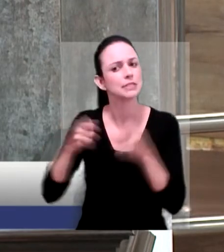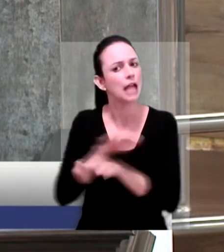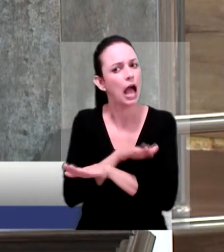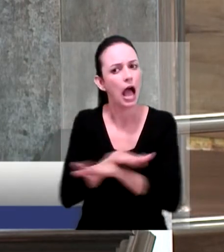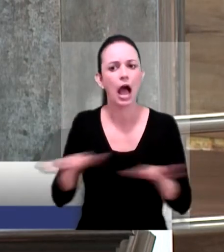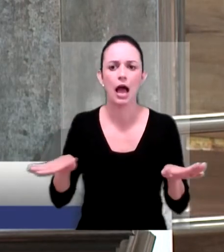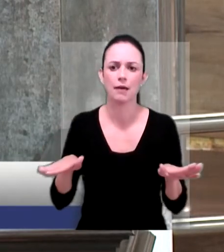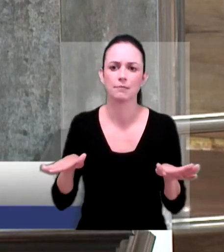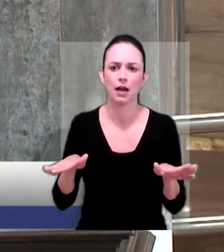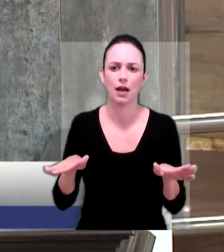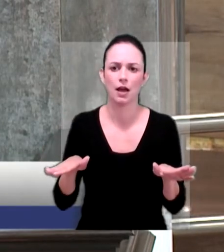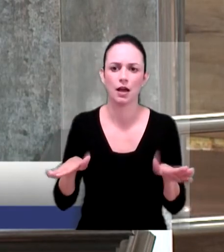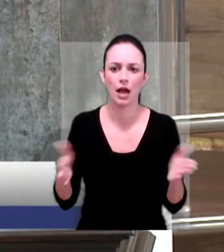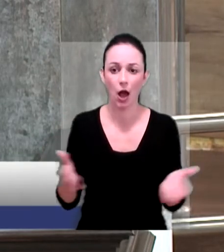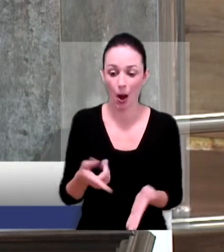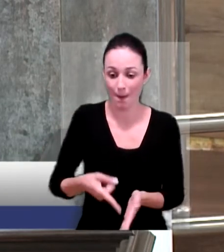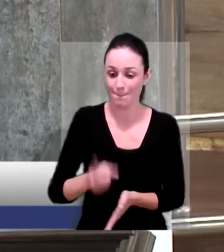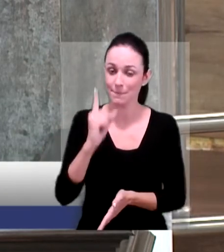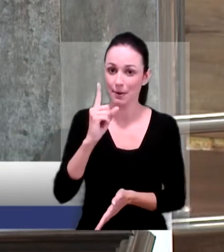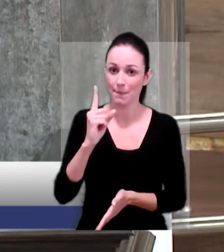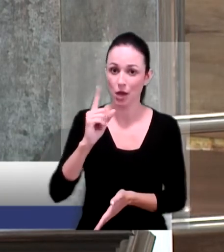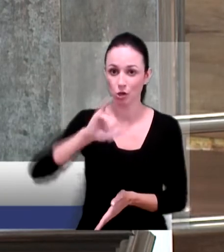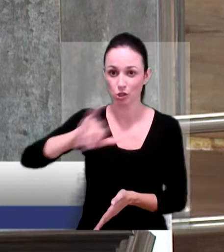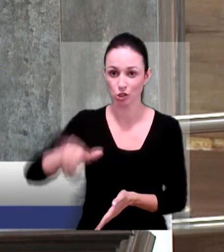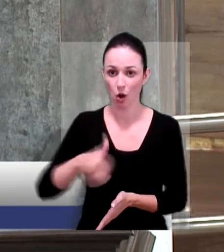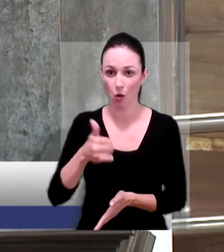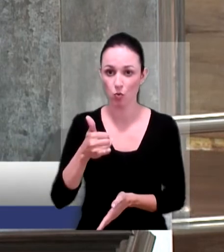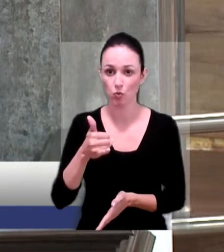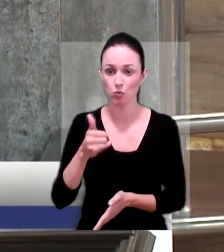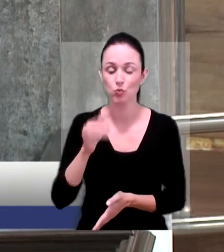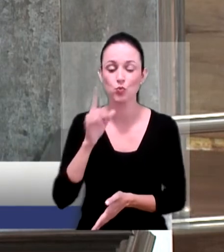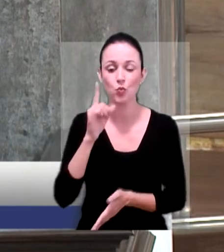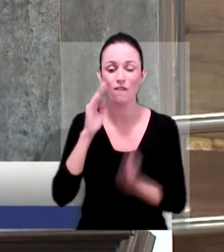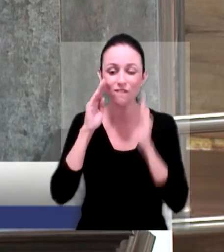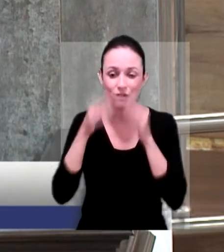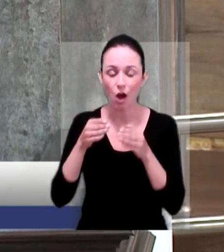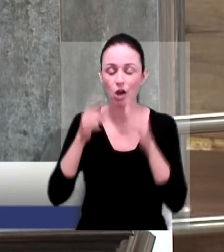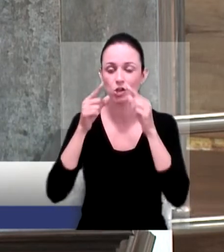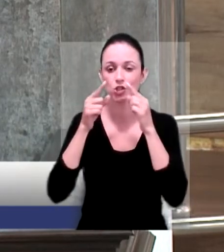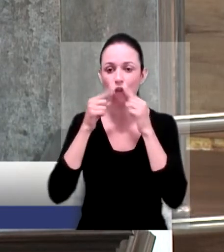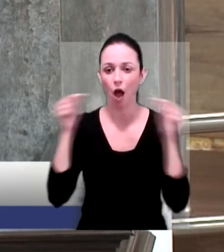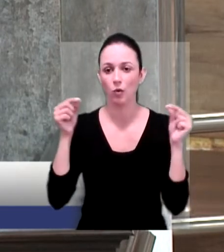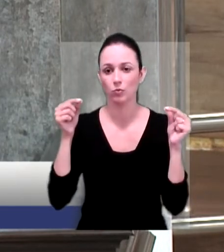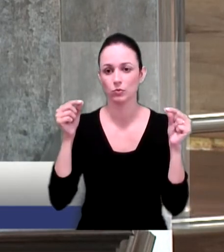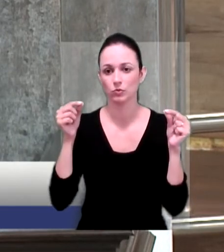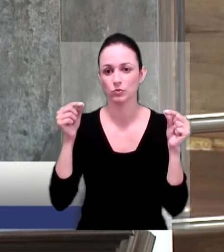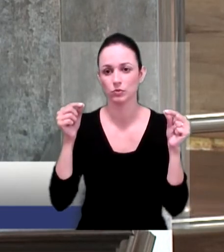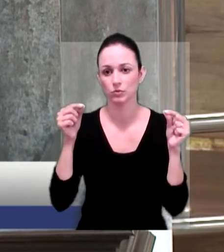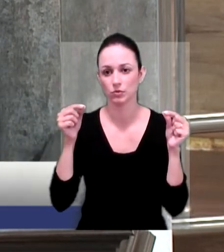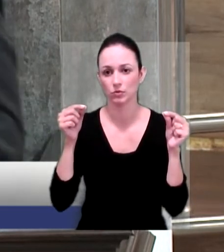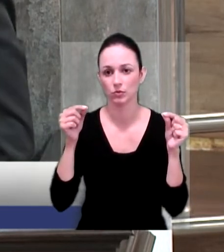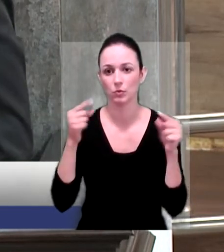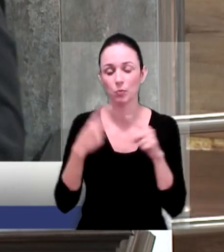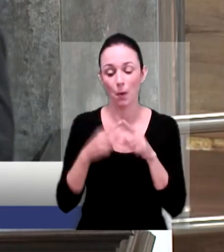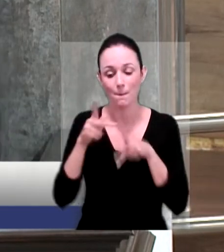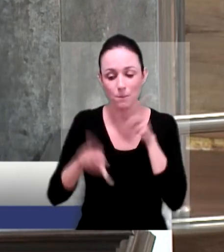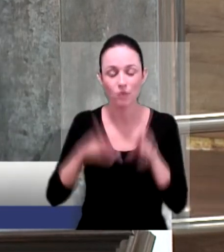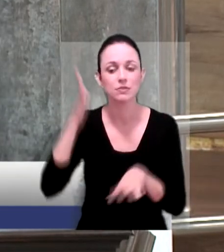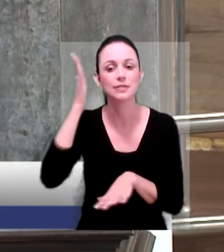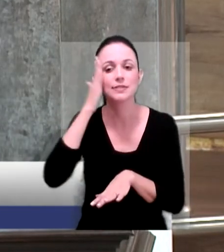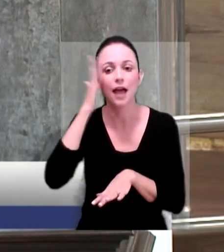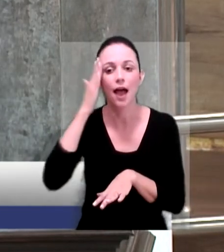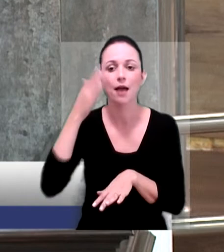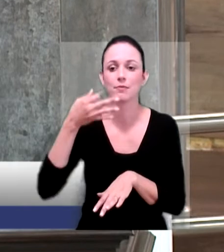1º de janeiro, Jaú. O povo sabe o que é certo. O que eu estou falando